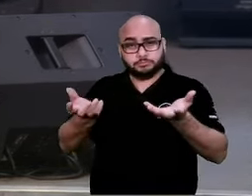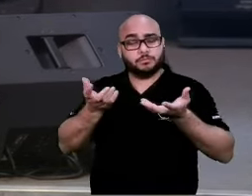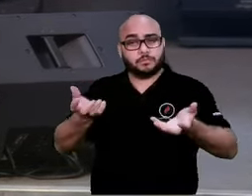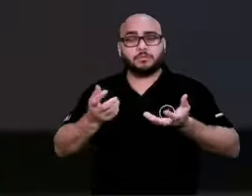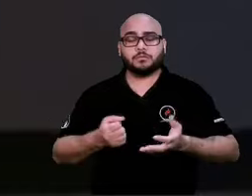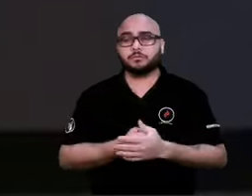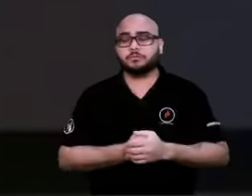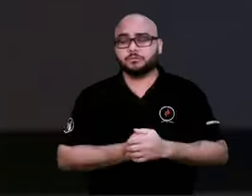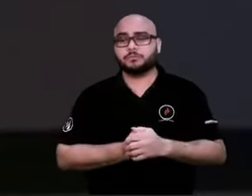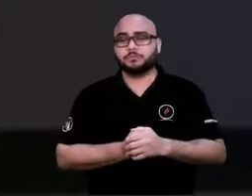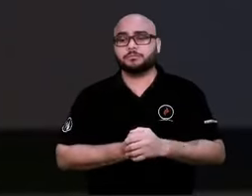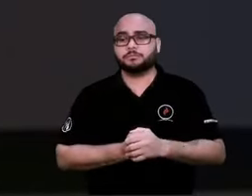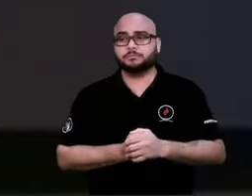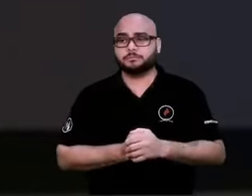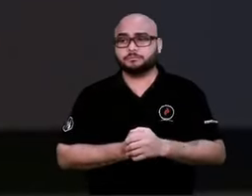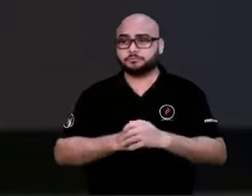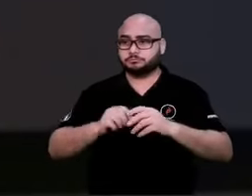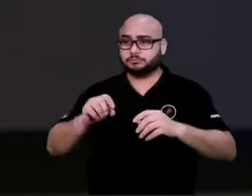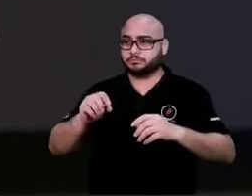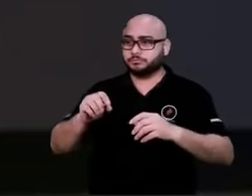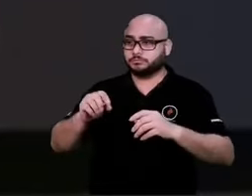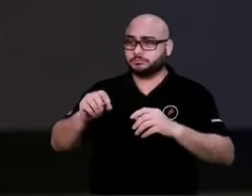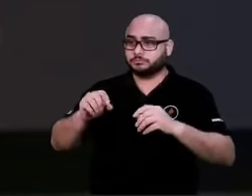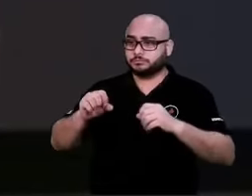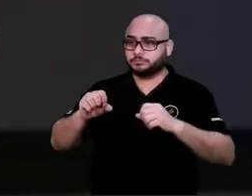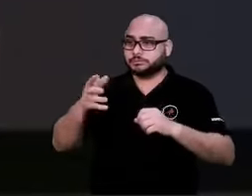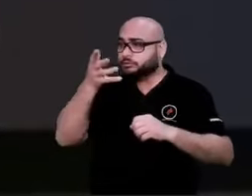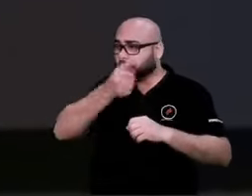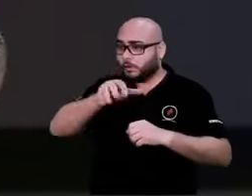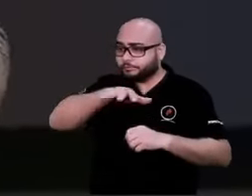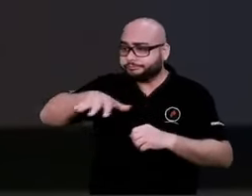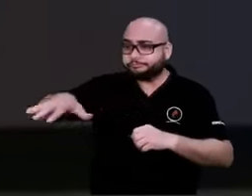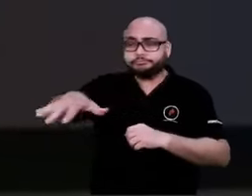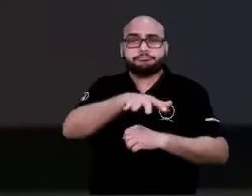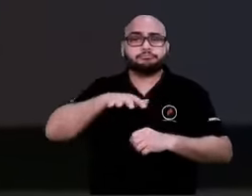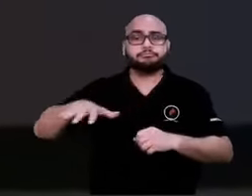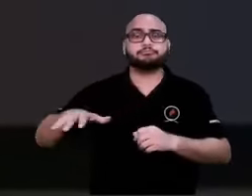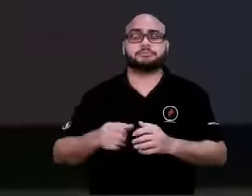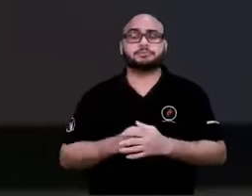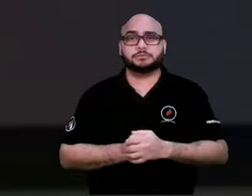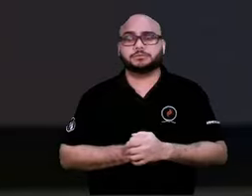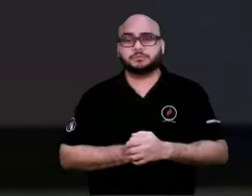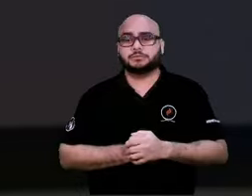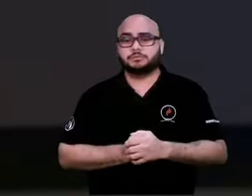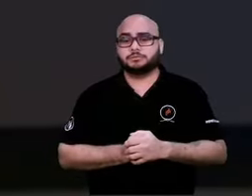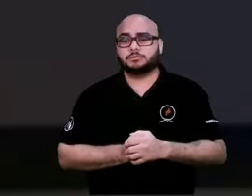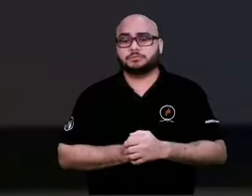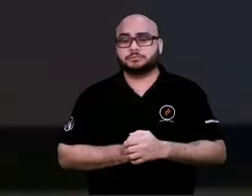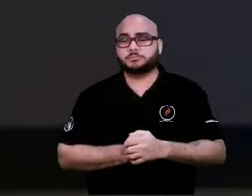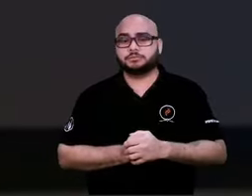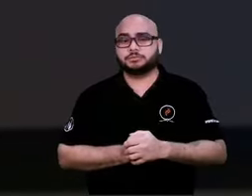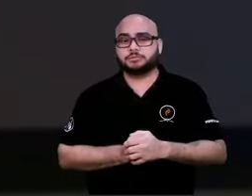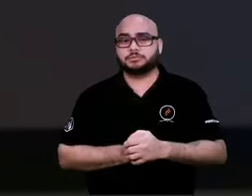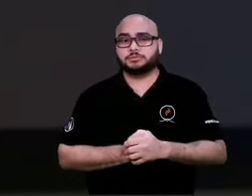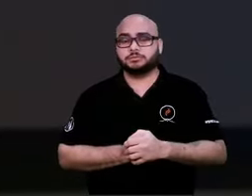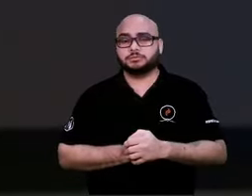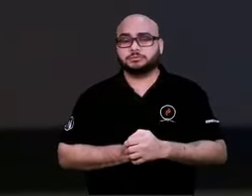Foge agora. Ele está dominando tudo o que você construiu. Você chegou aonde eu